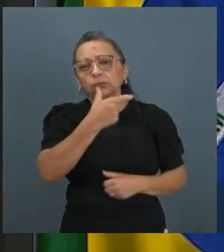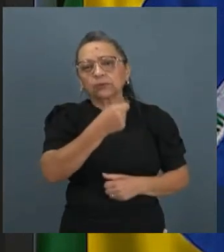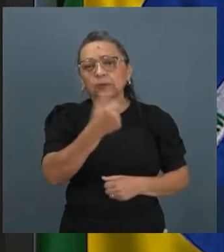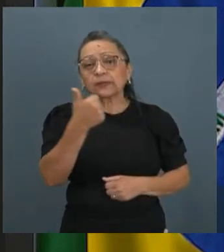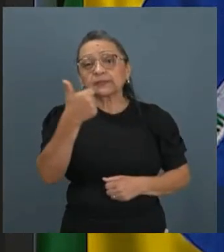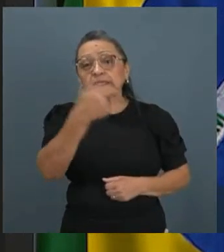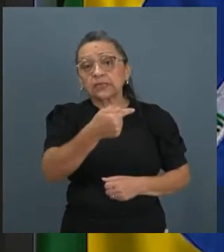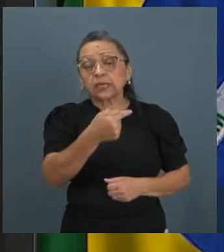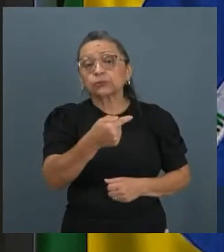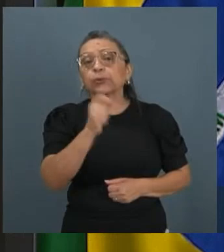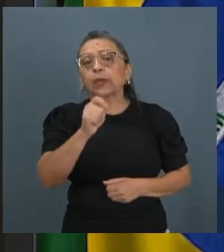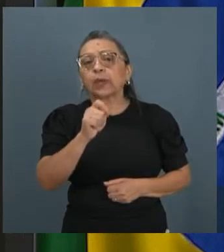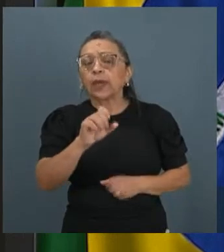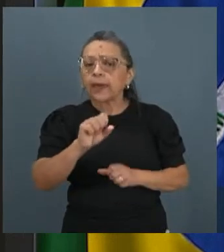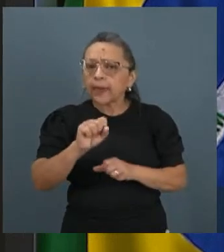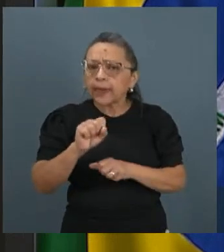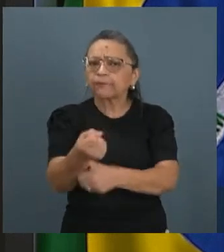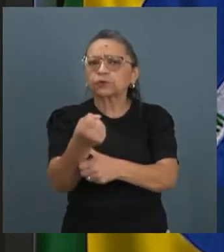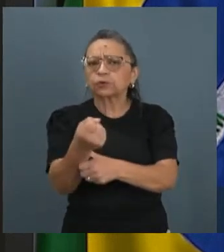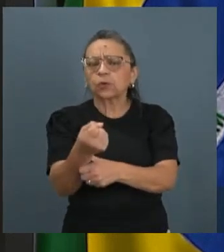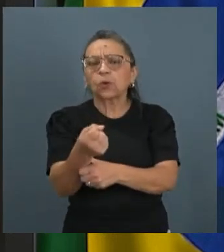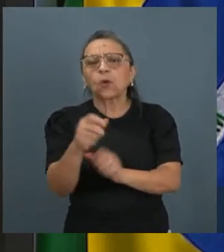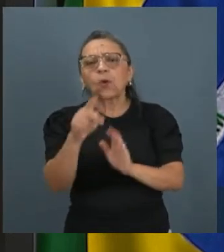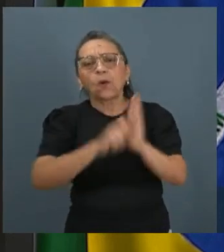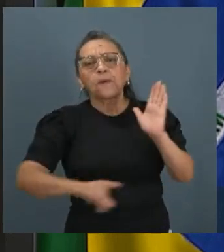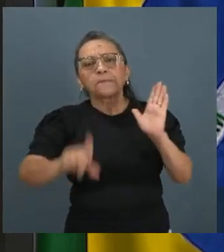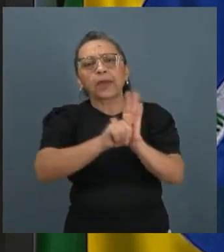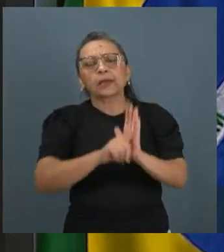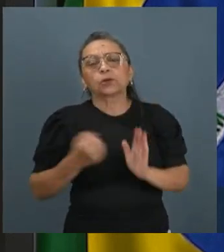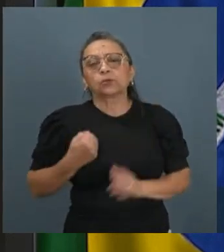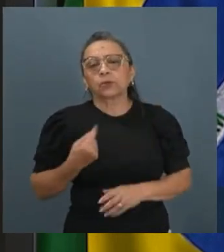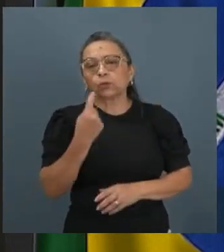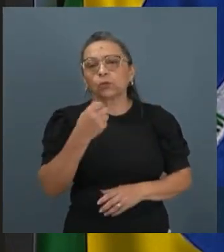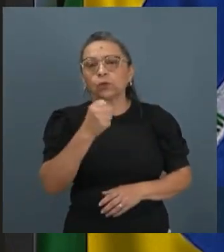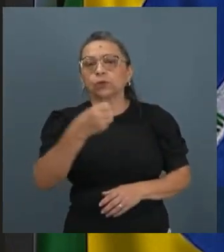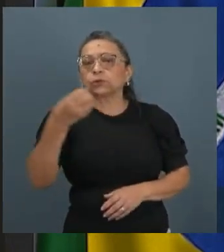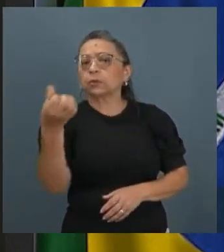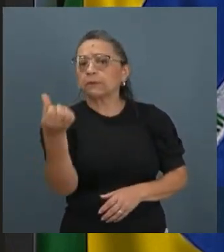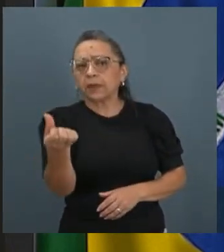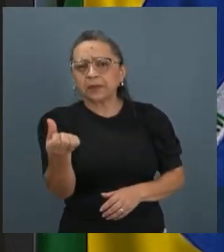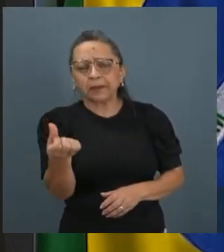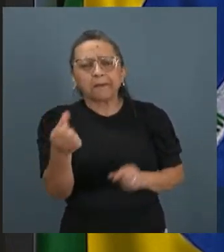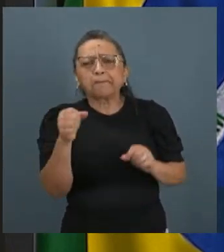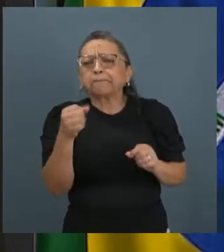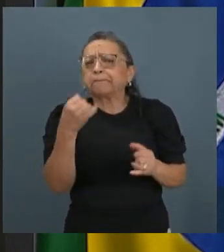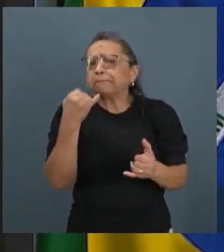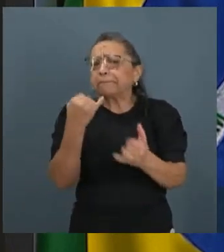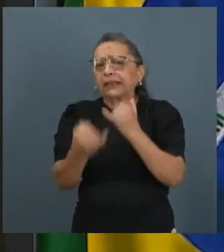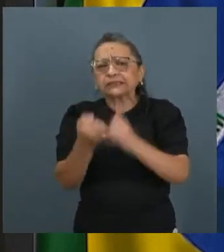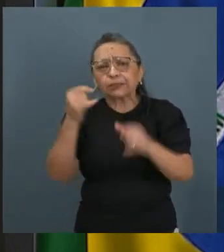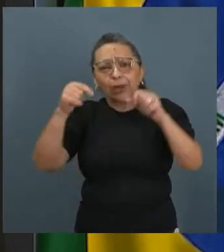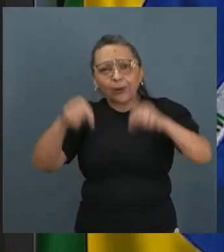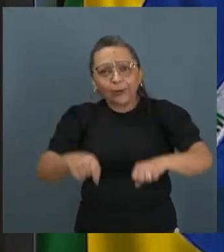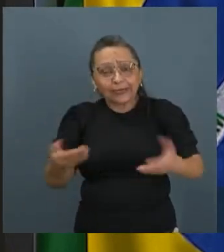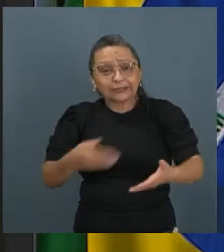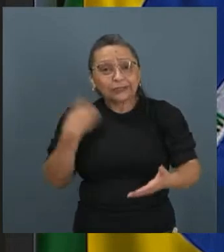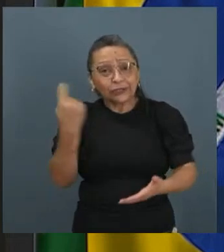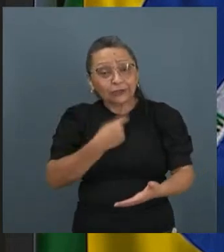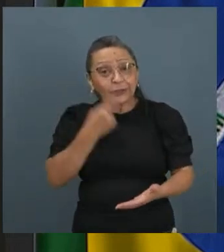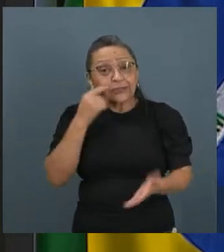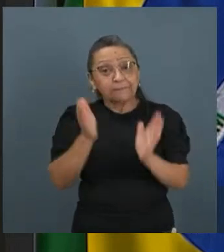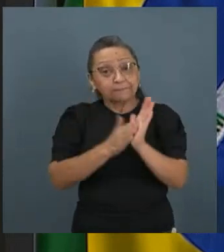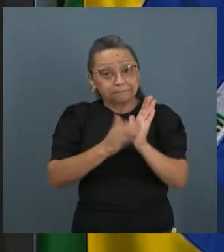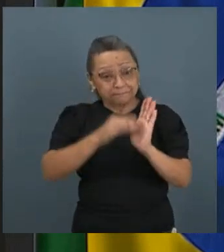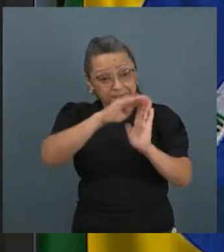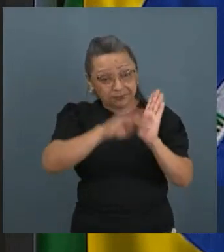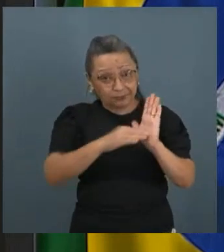que rechaçou o PL 186, muito semelhante a esse que está pautado